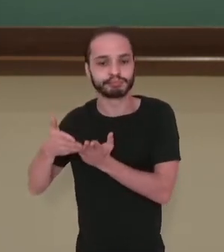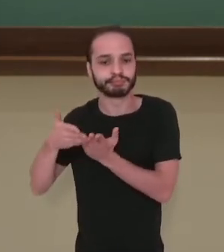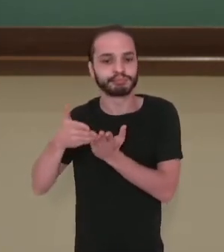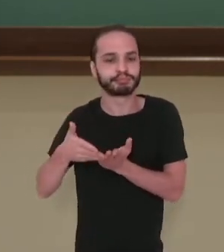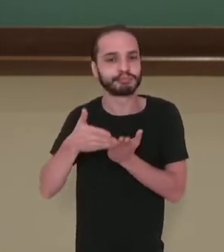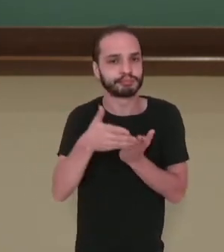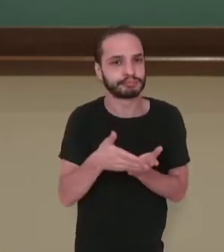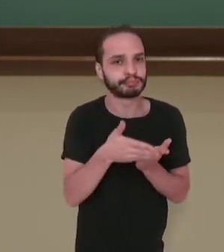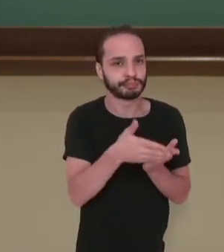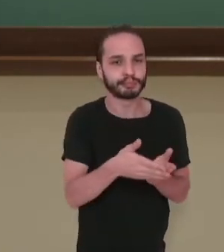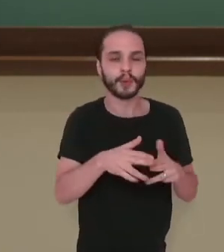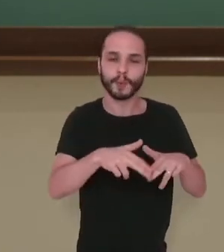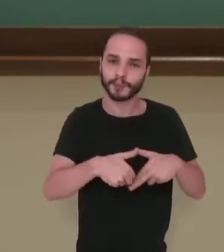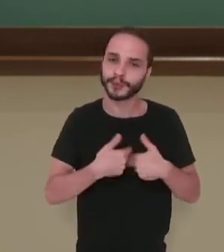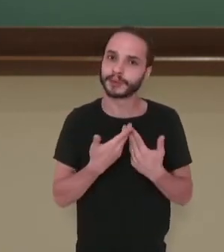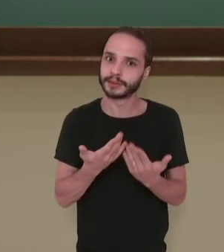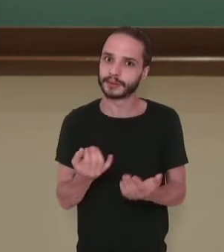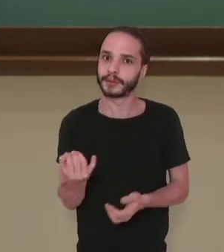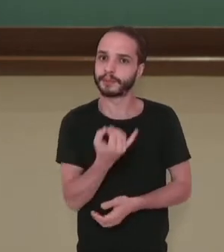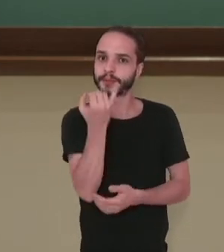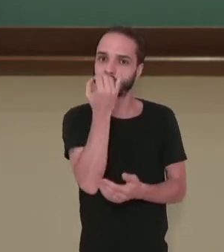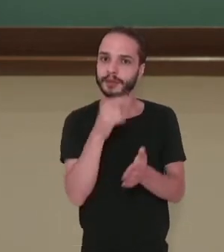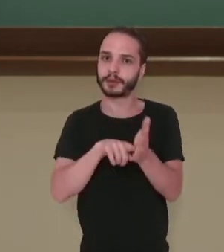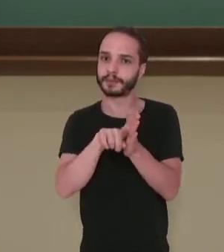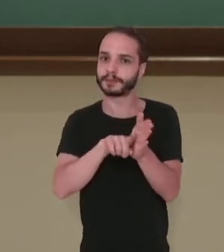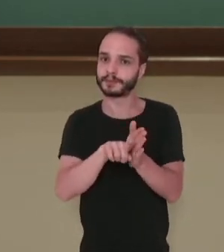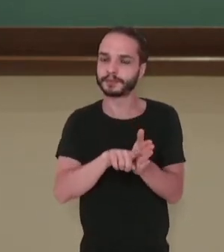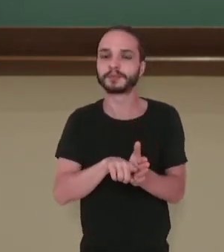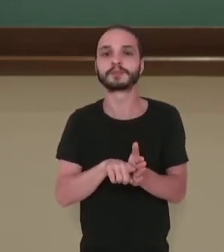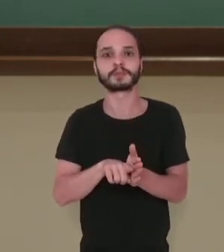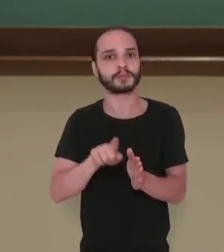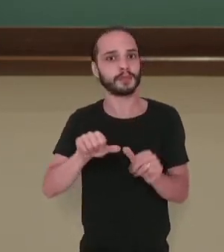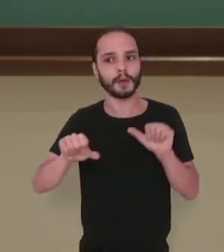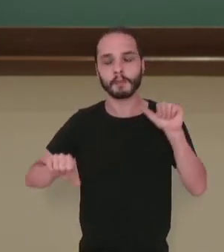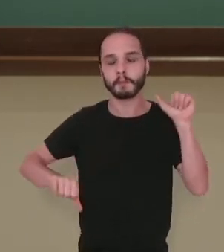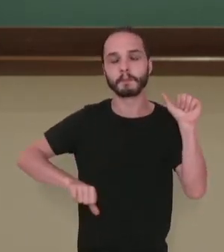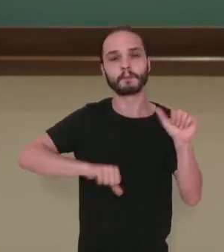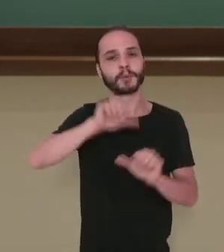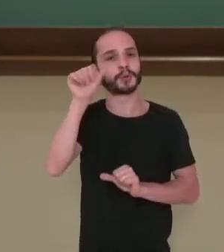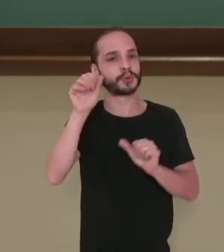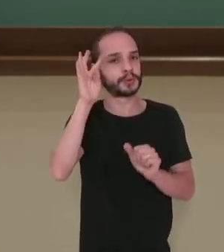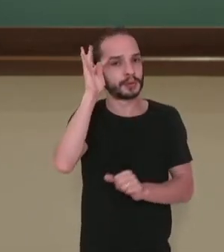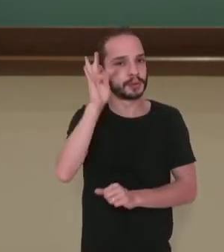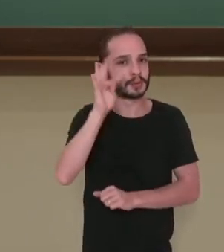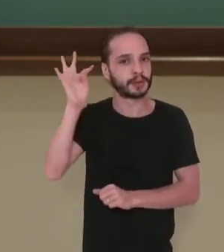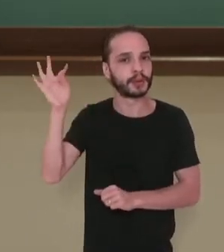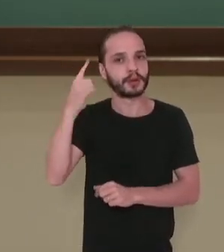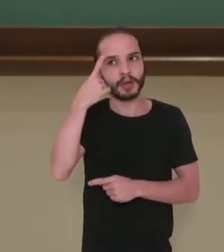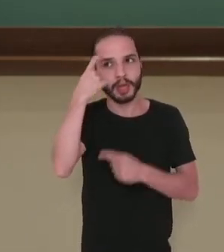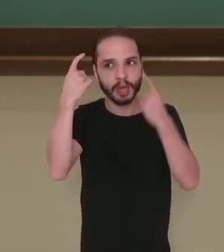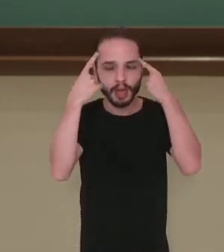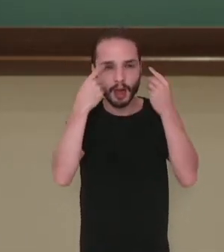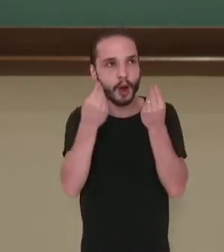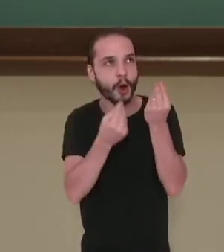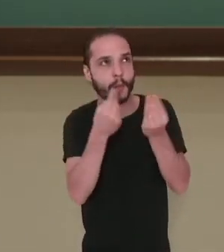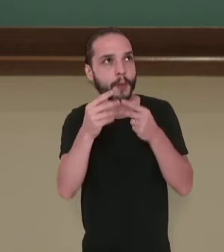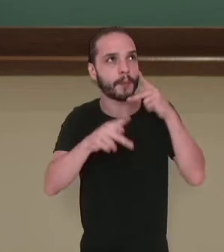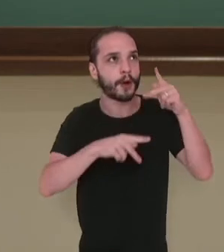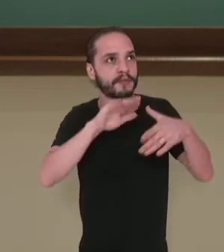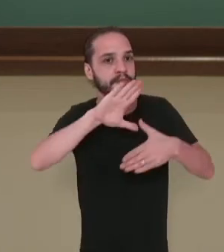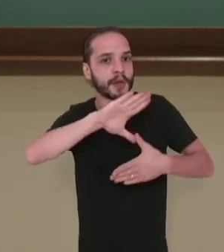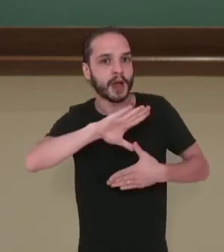tão relevante essa pesquisa, né? Porque aí ela vai mudar todo o rumo da ideia que se tem sobre o povoamento da América